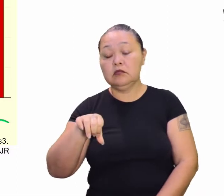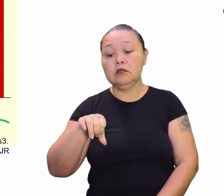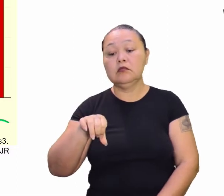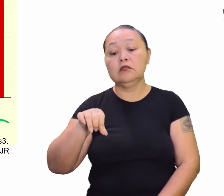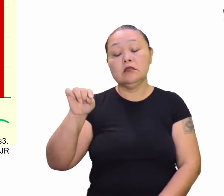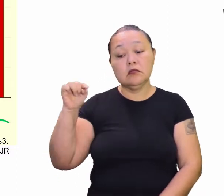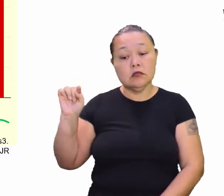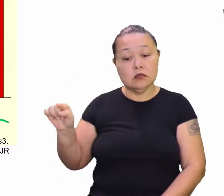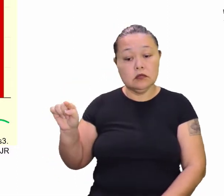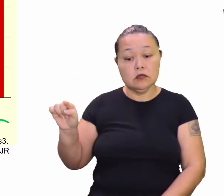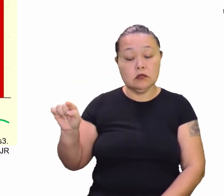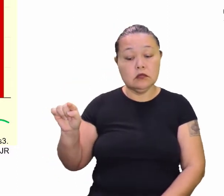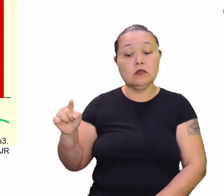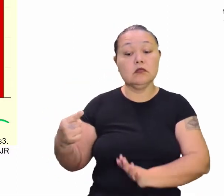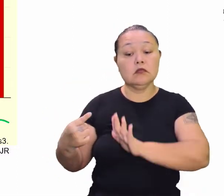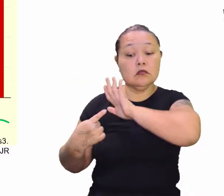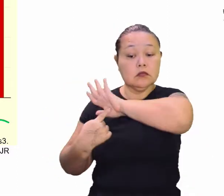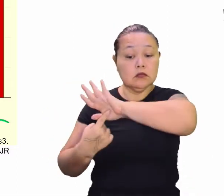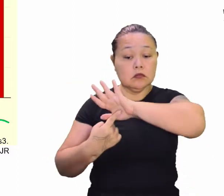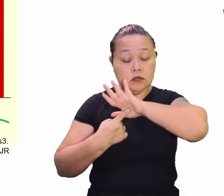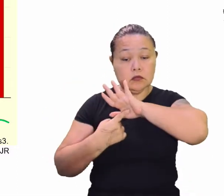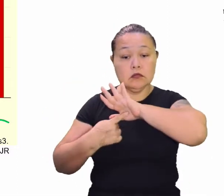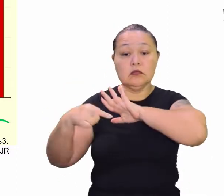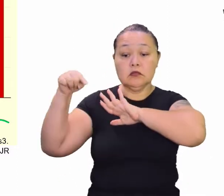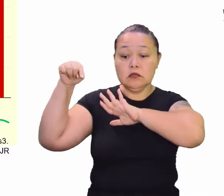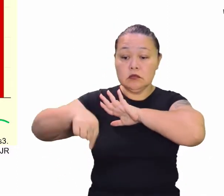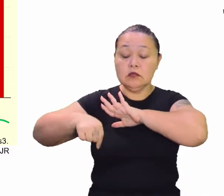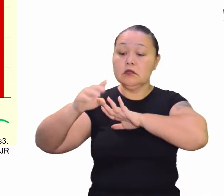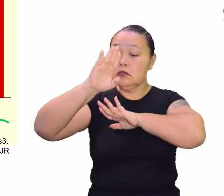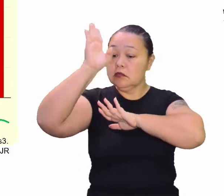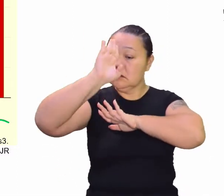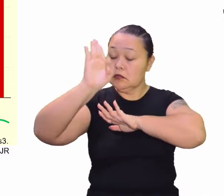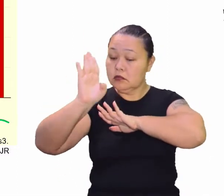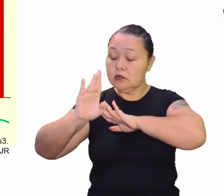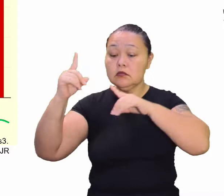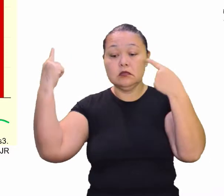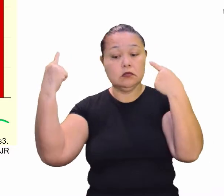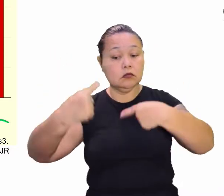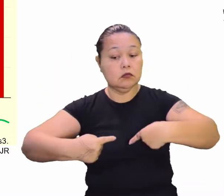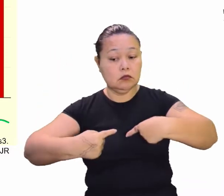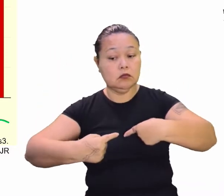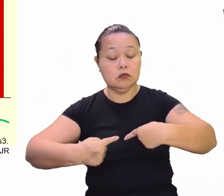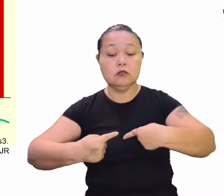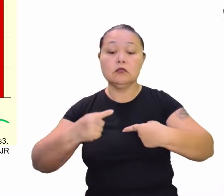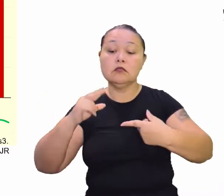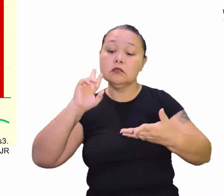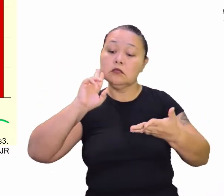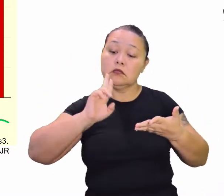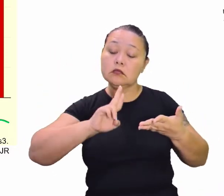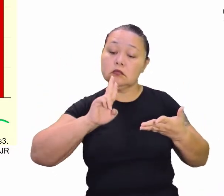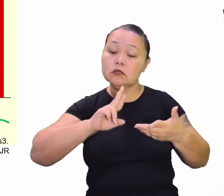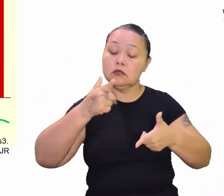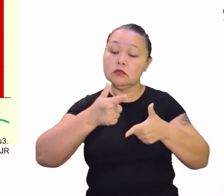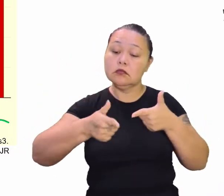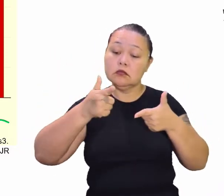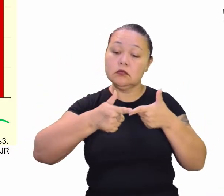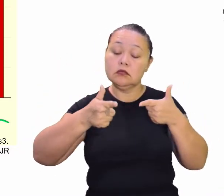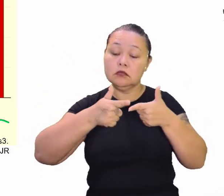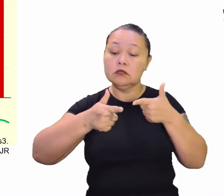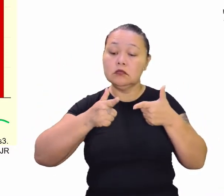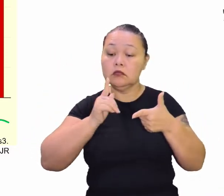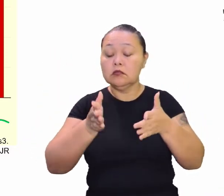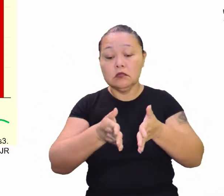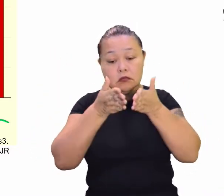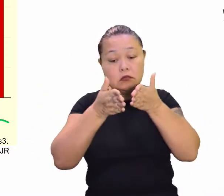2019. Então, isso mostra ainda que o Brasil tem muitos desafios para solucionar os problemas de